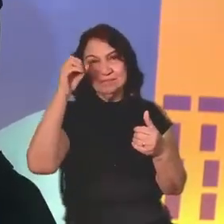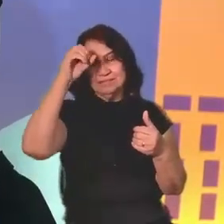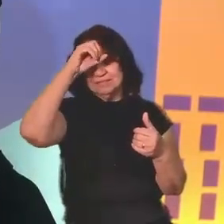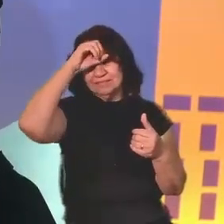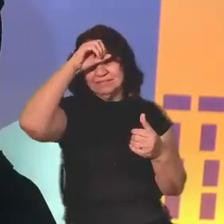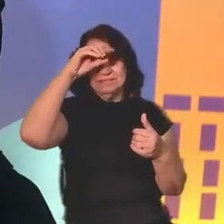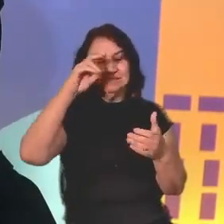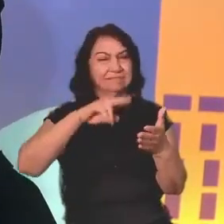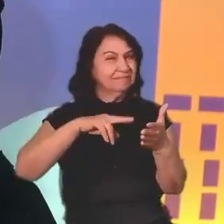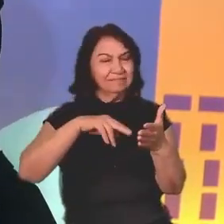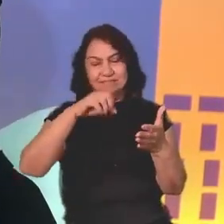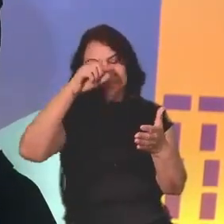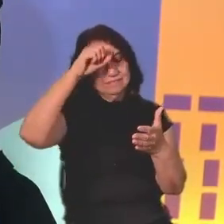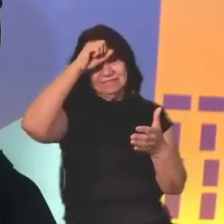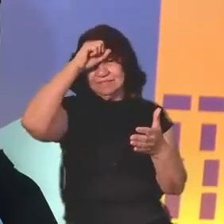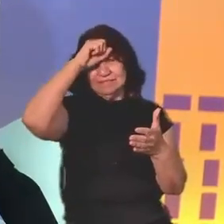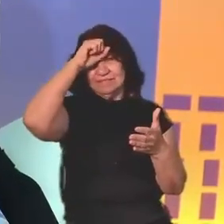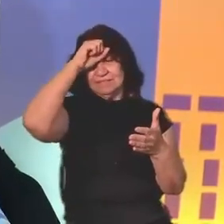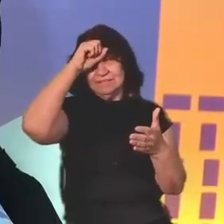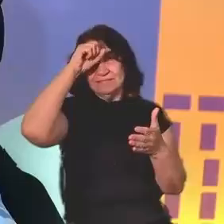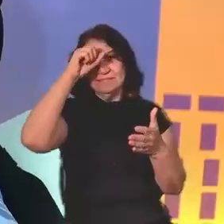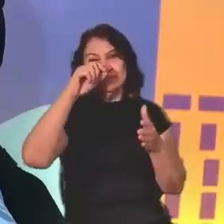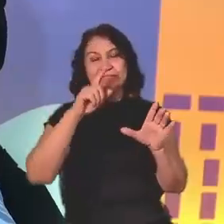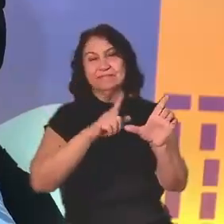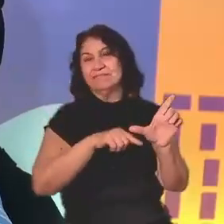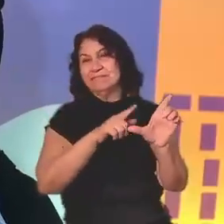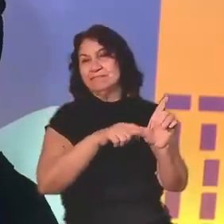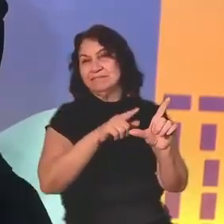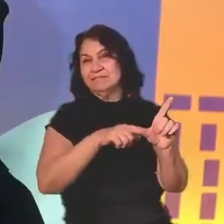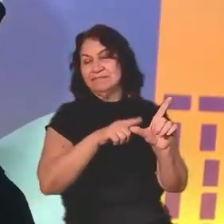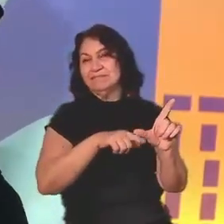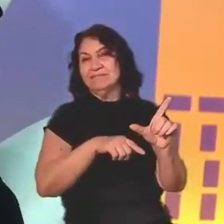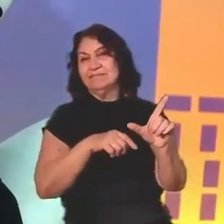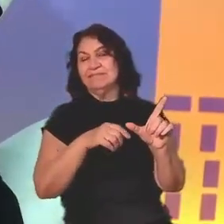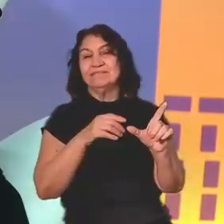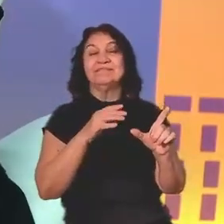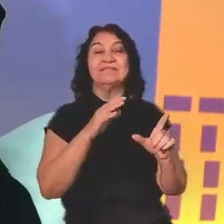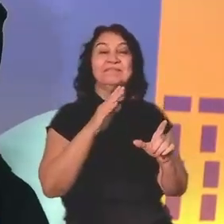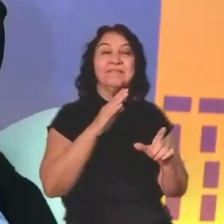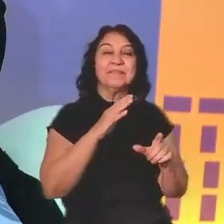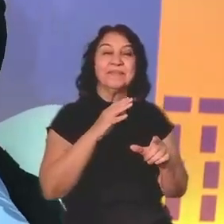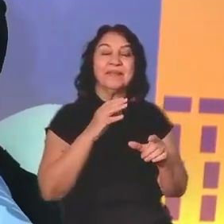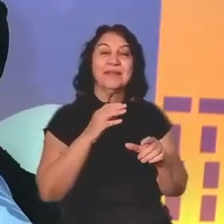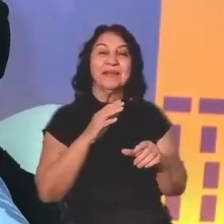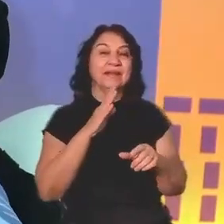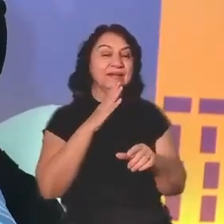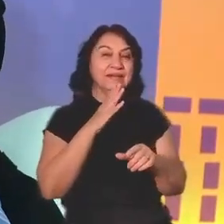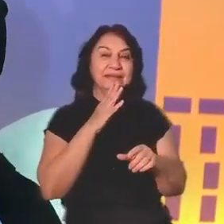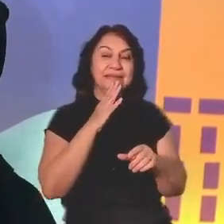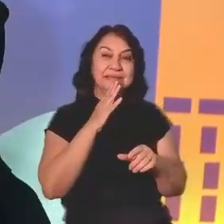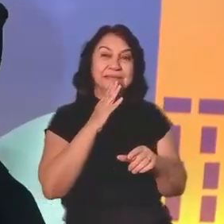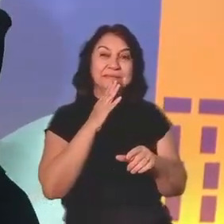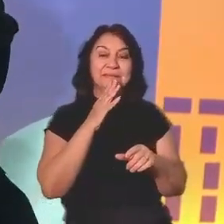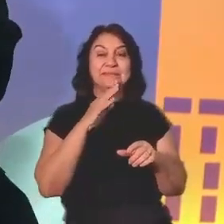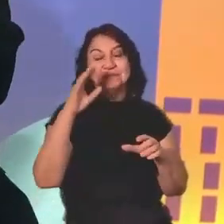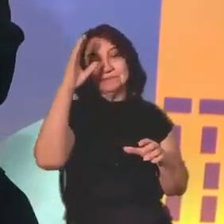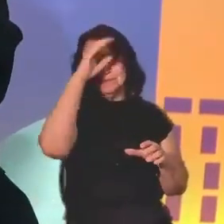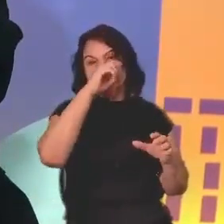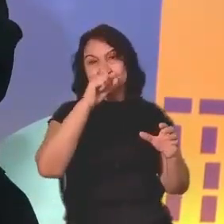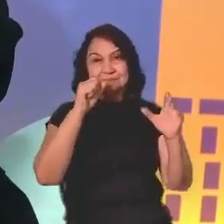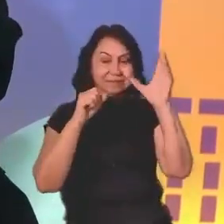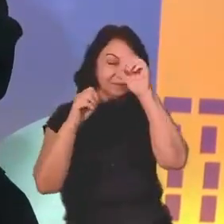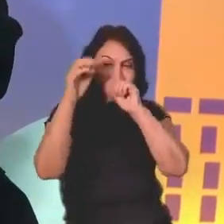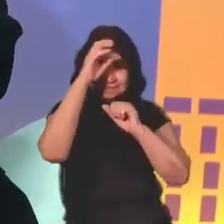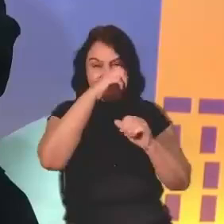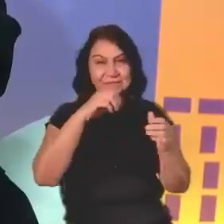sabia ajuntar, né? Soletrava. Aí ela ia me mostrando as letras, e foi assim que eu aprendi a ler, a ver a hora